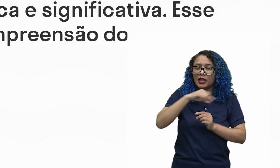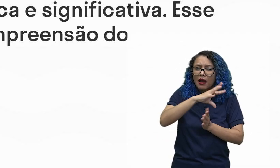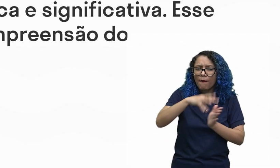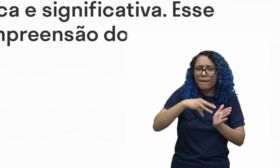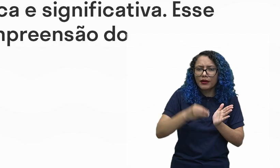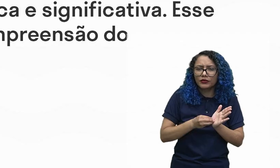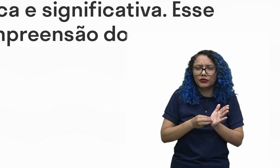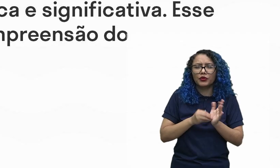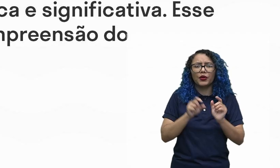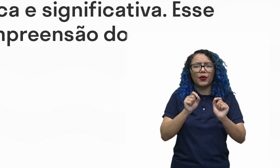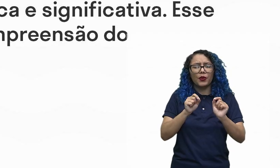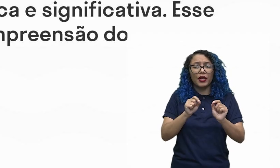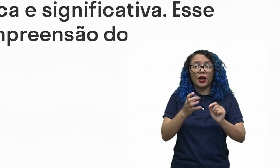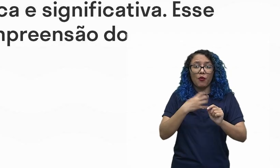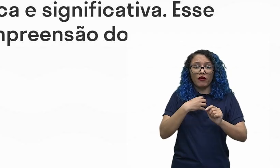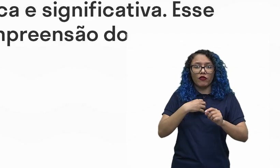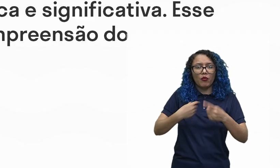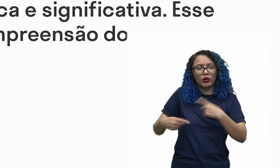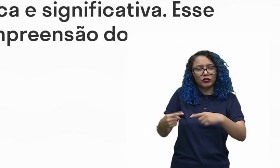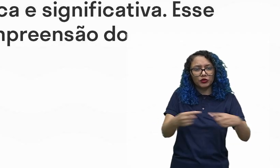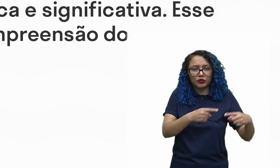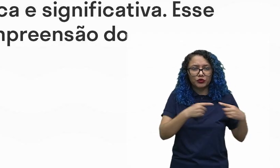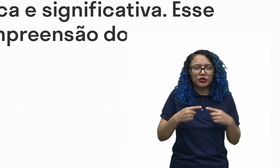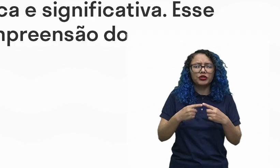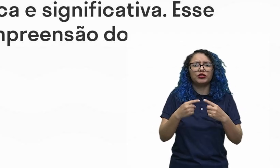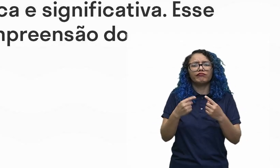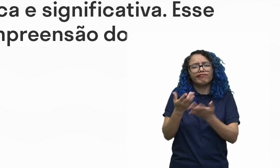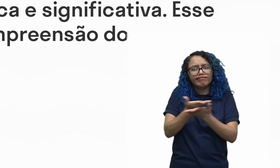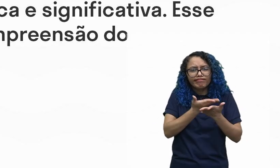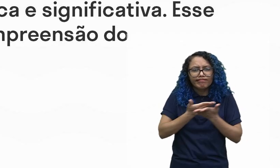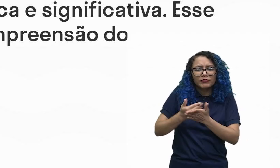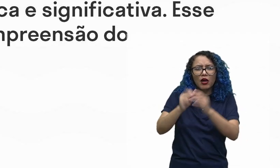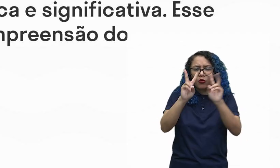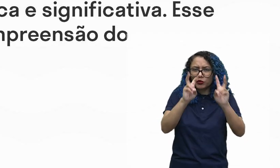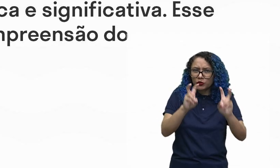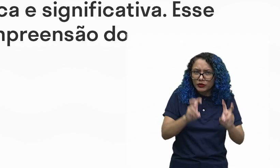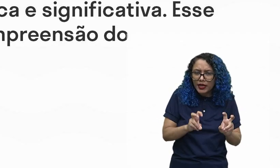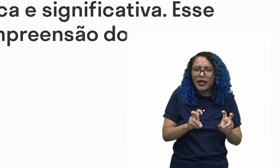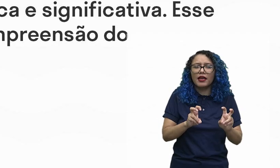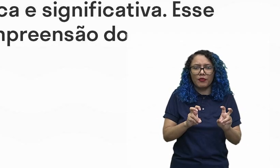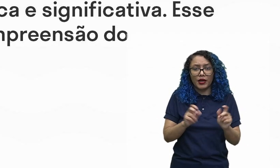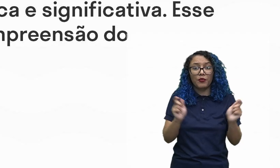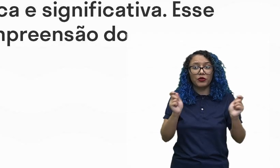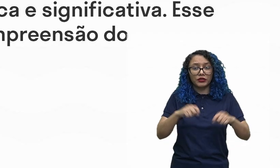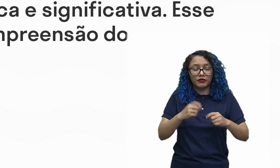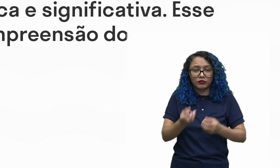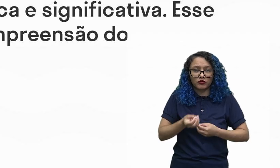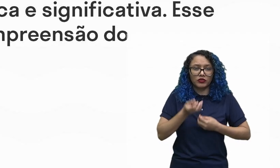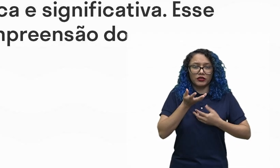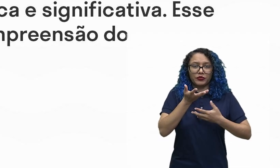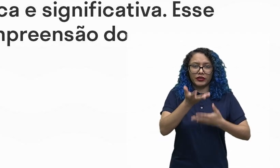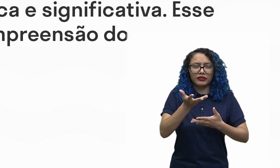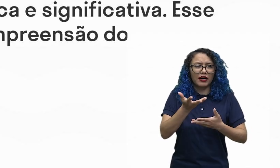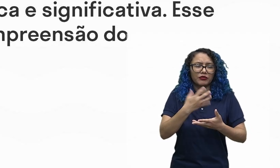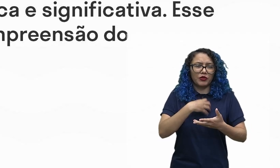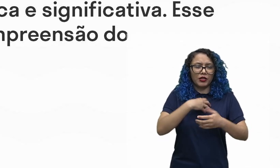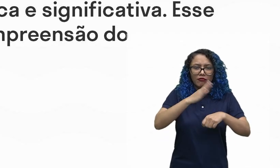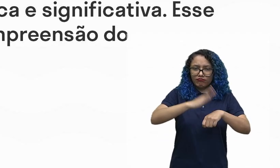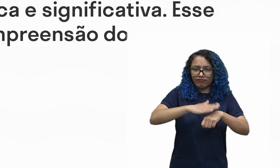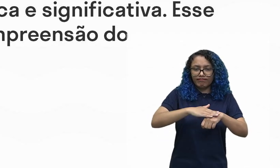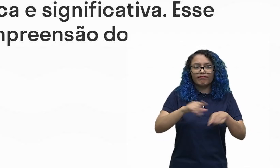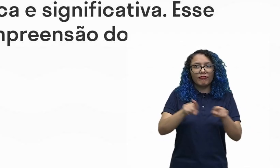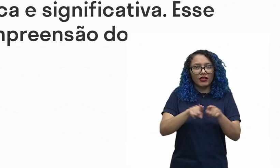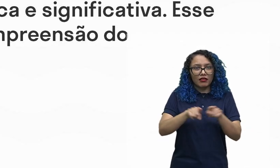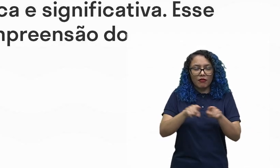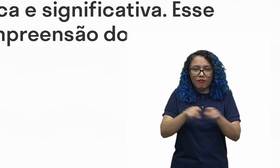artes, especialmente na Amazônia, servem como uma plataforma para discutir e explorar esses temas, permitindo que os artistas se expressem de